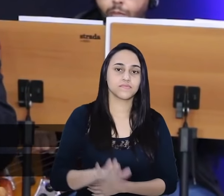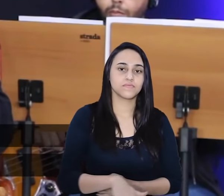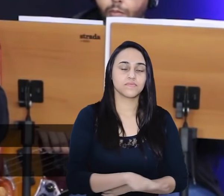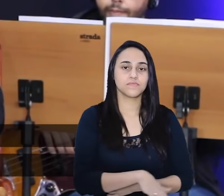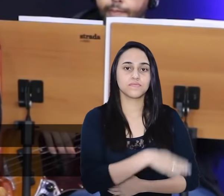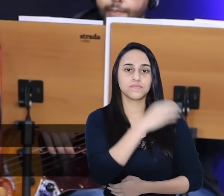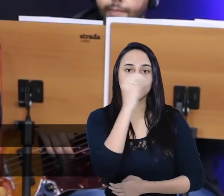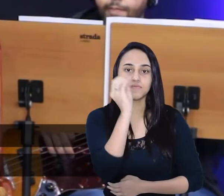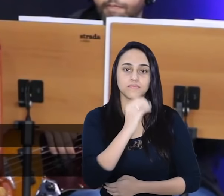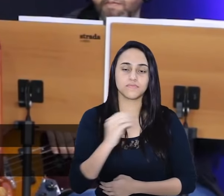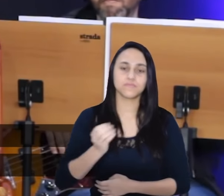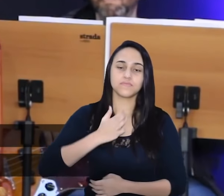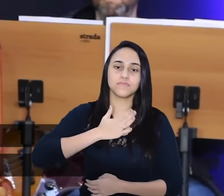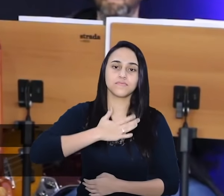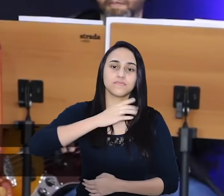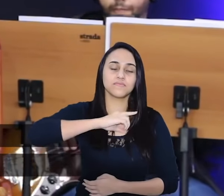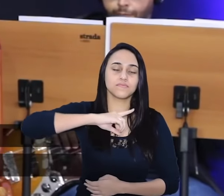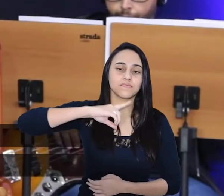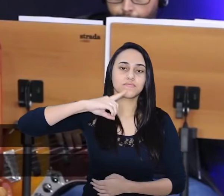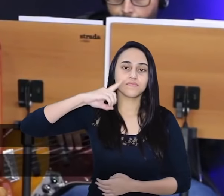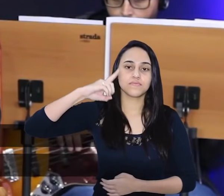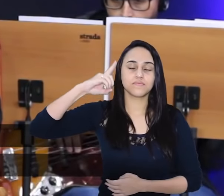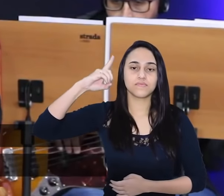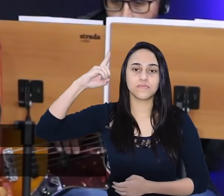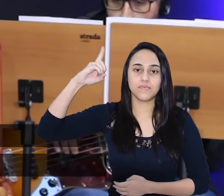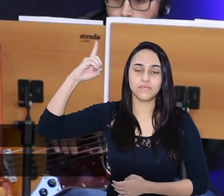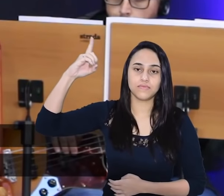coração. Oh, meu